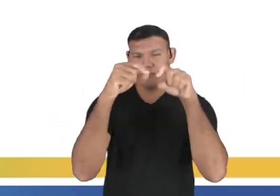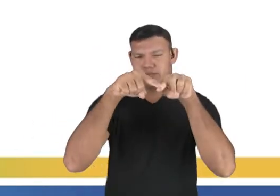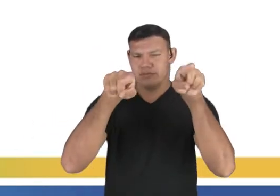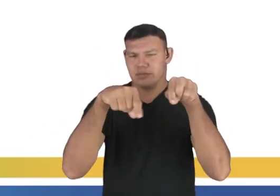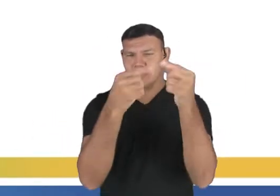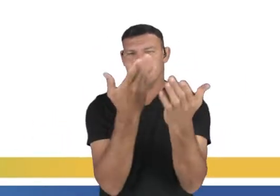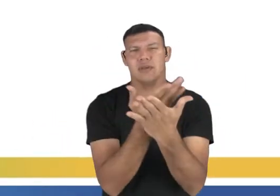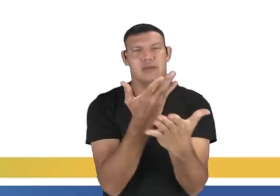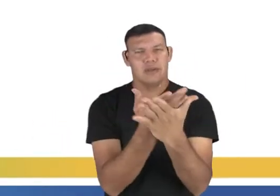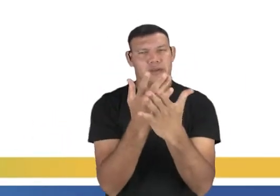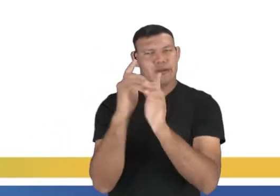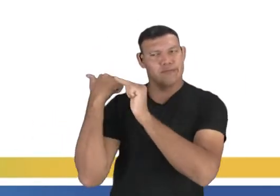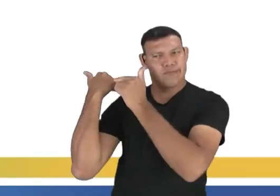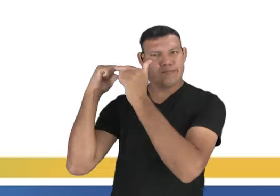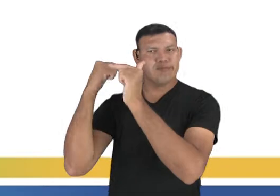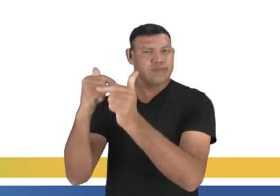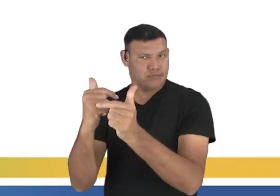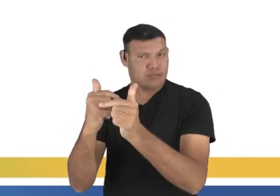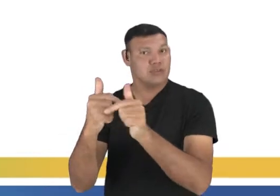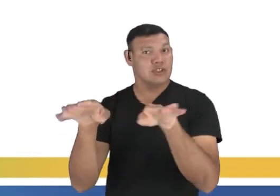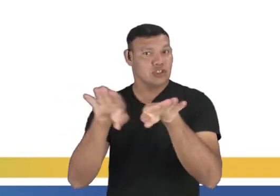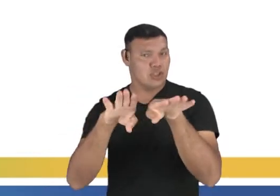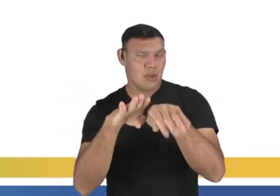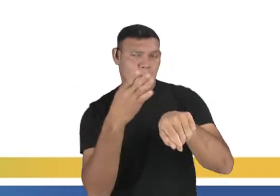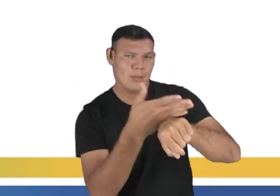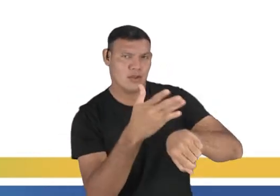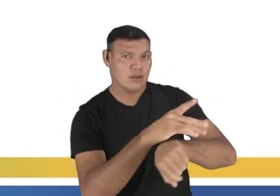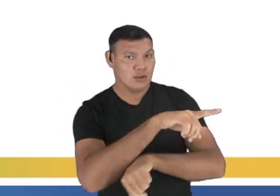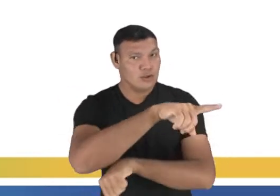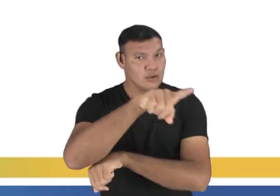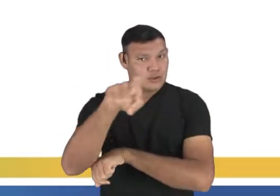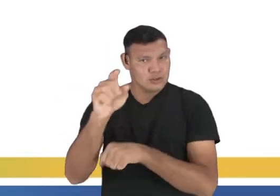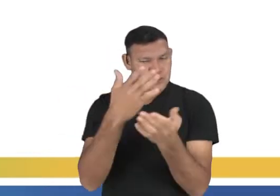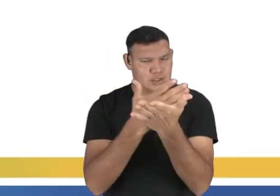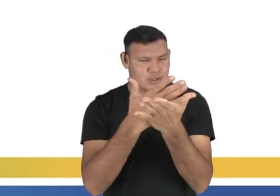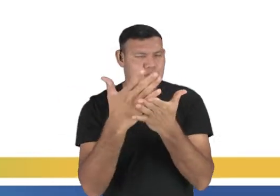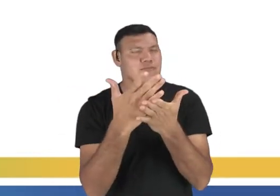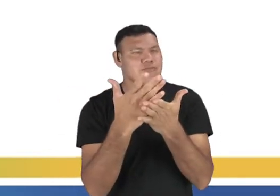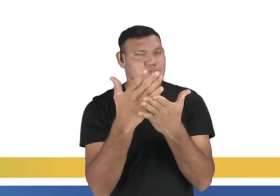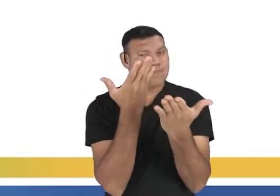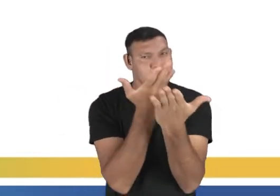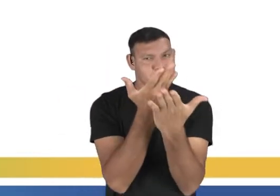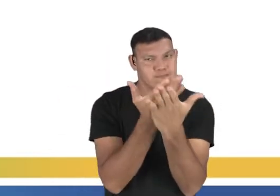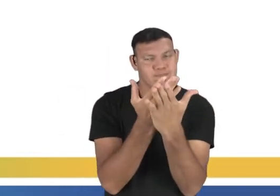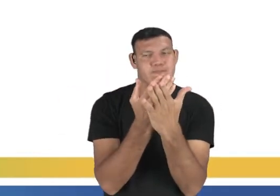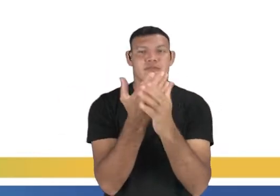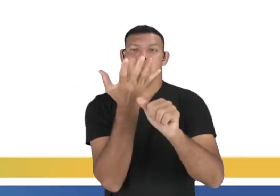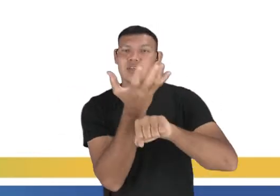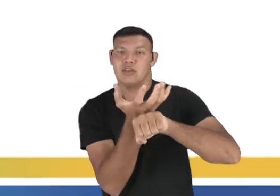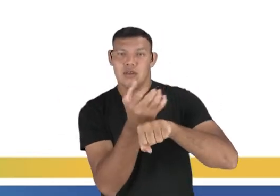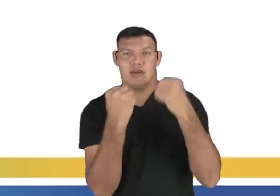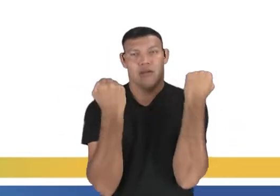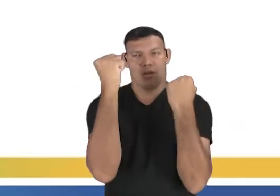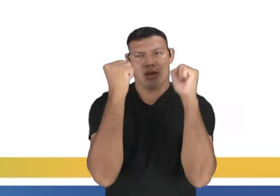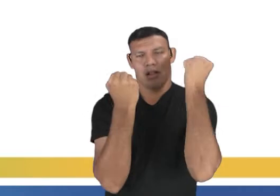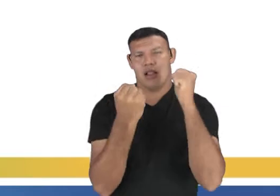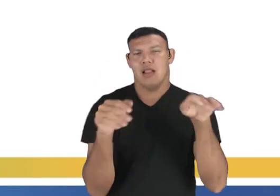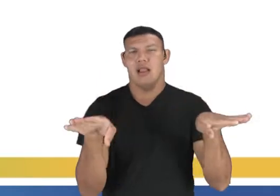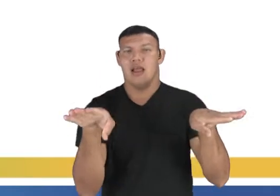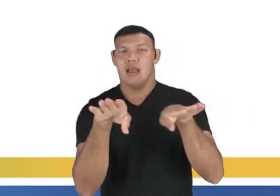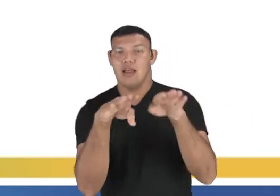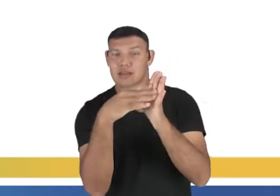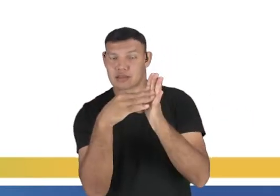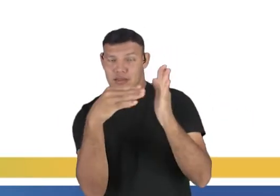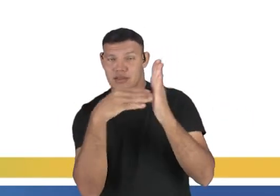aula, as aulas teóricas e práticas, desde que você começa a estudar educação física até a terceira série, quando